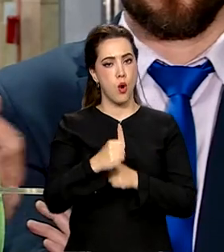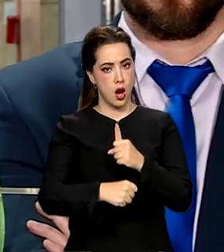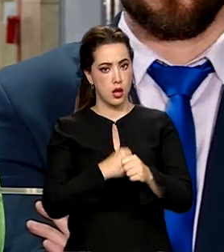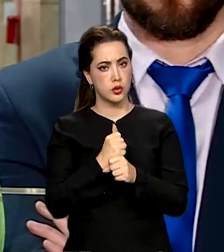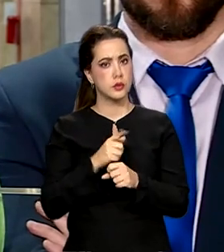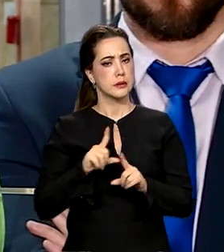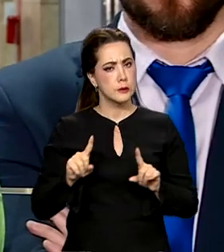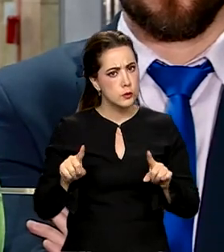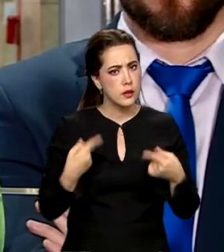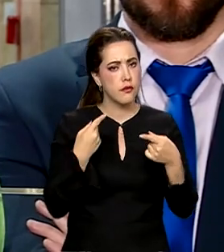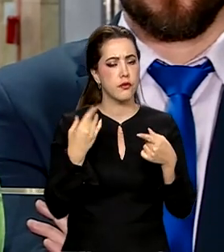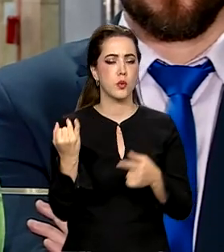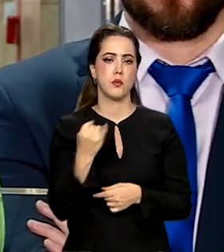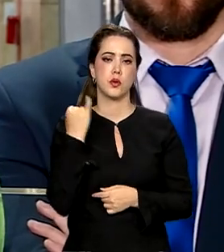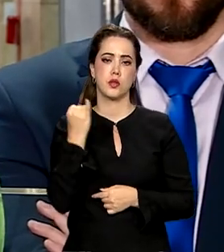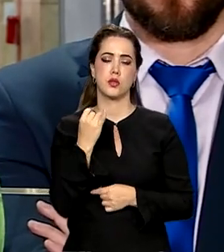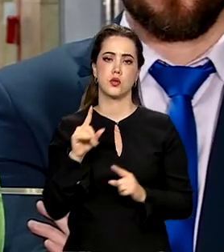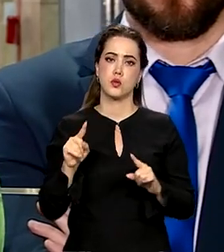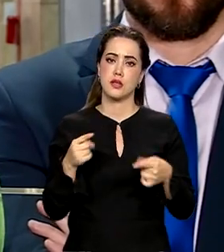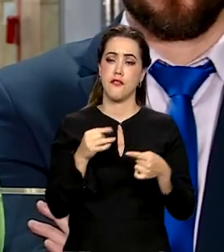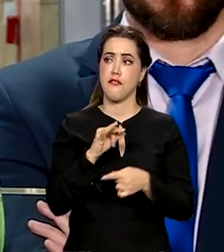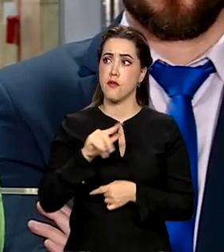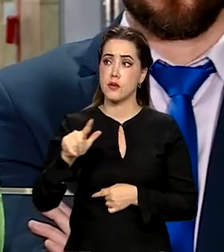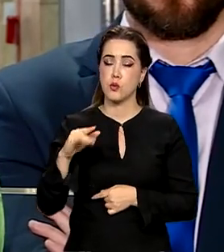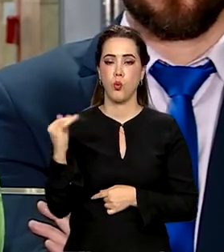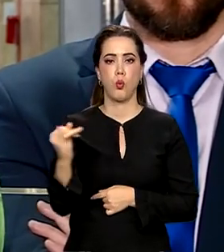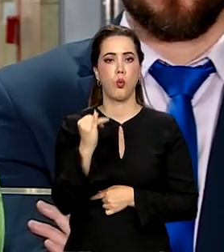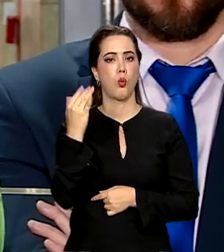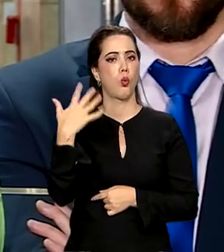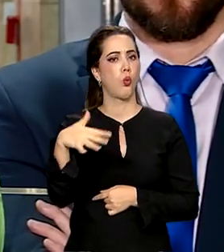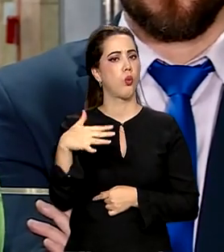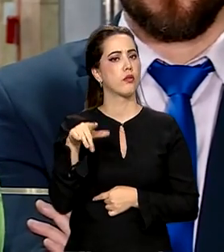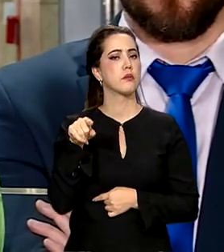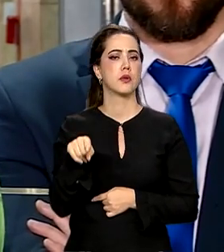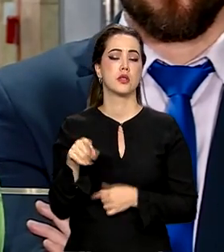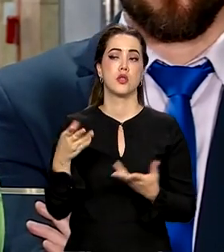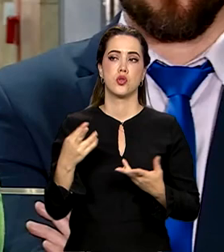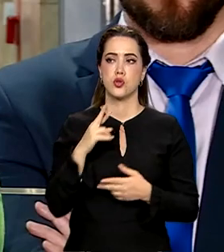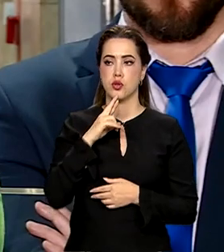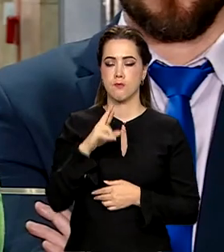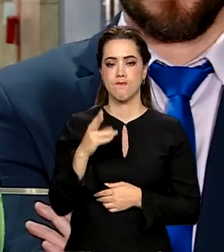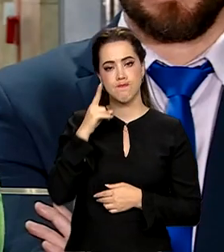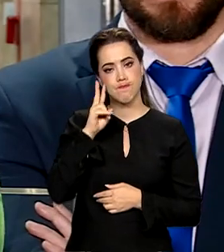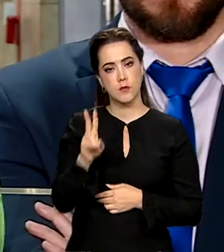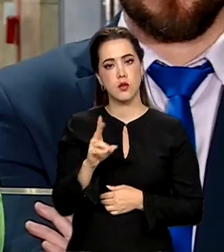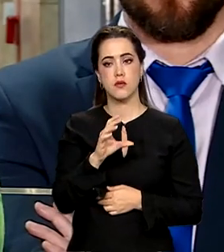temos um desafio fiscal importante, esse resultado de hoje